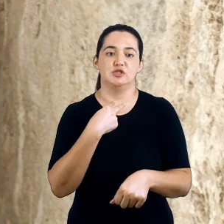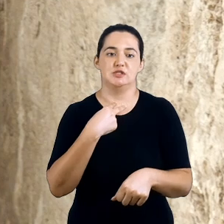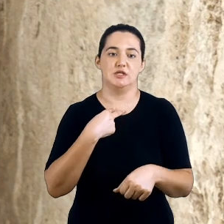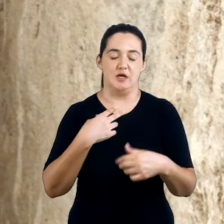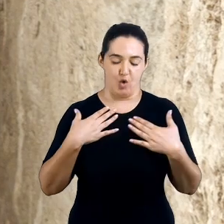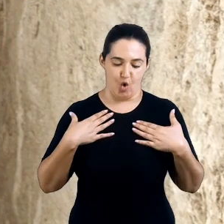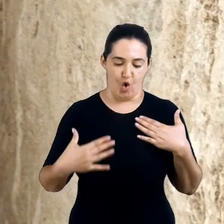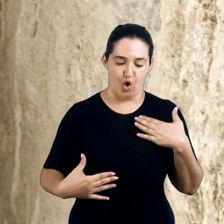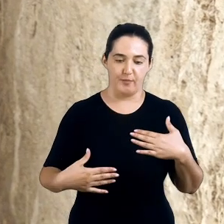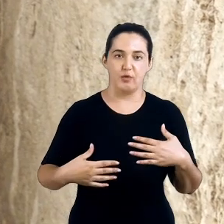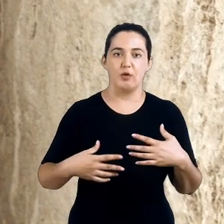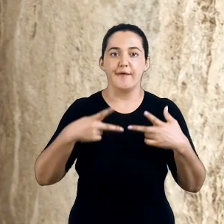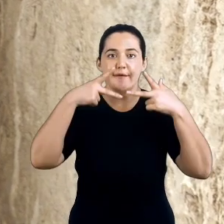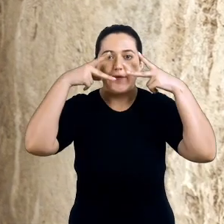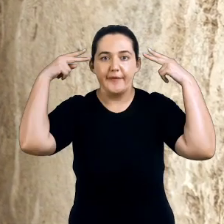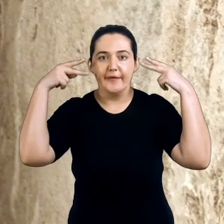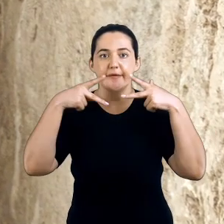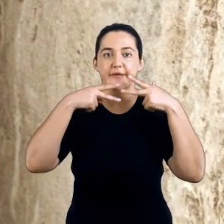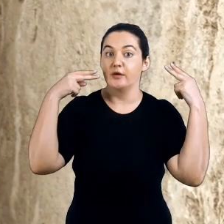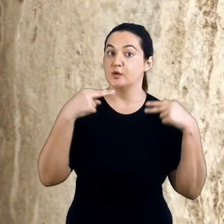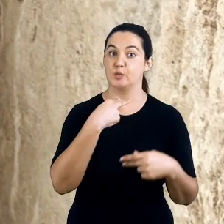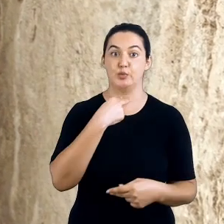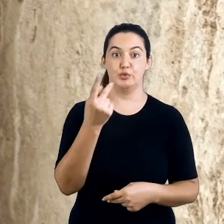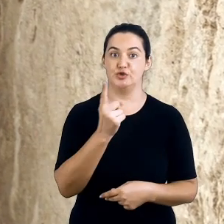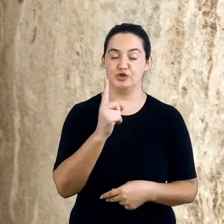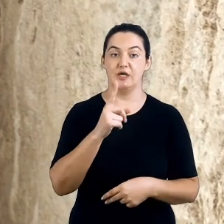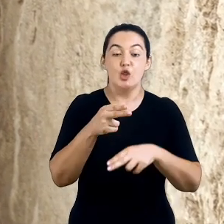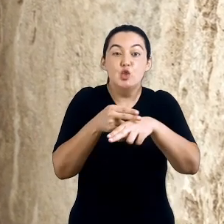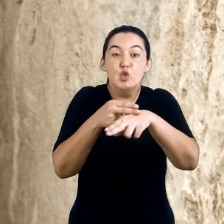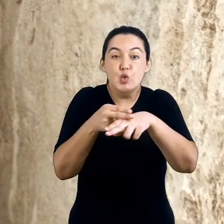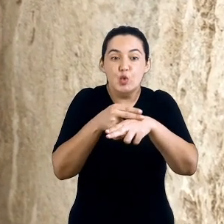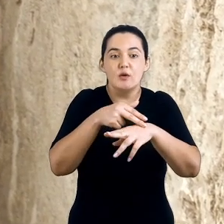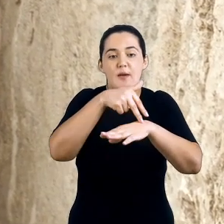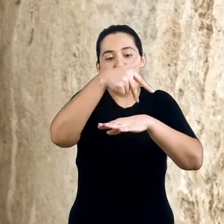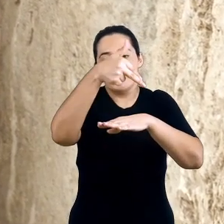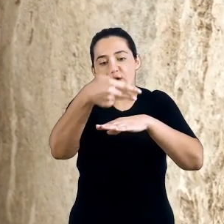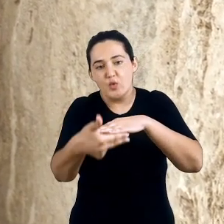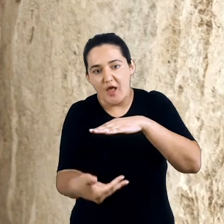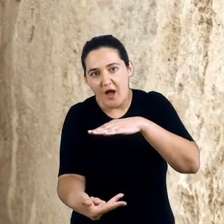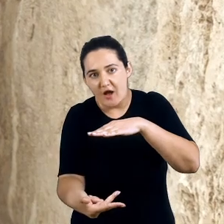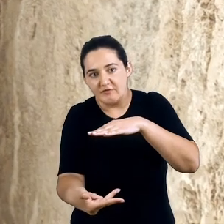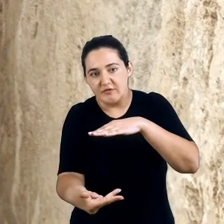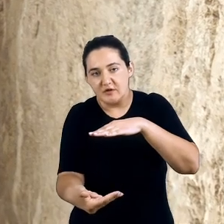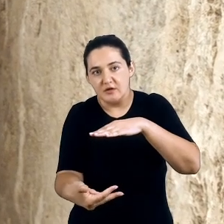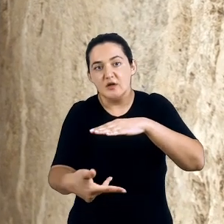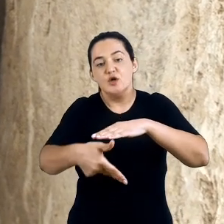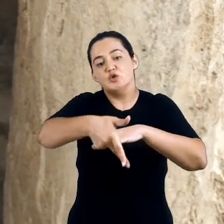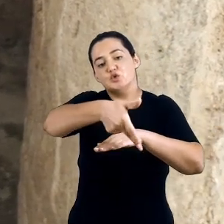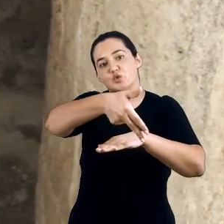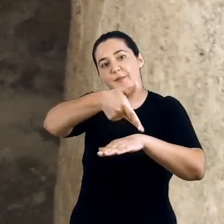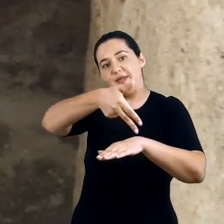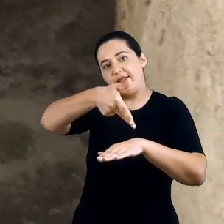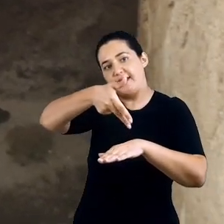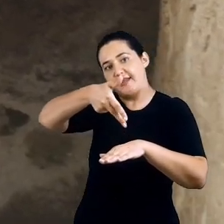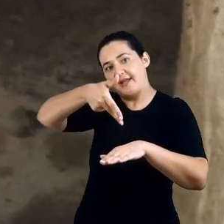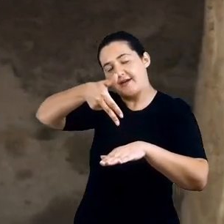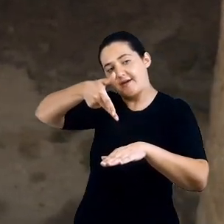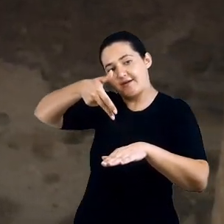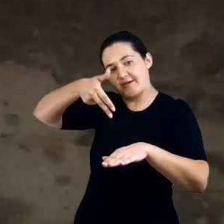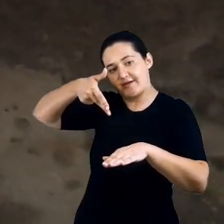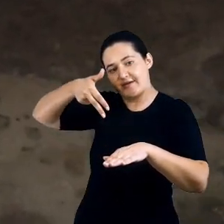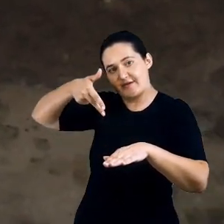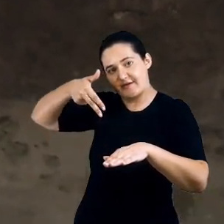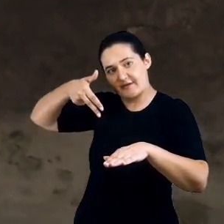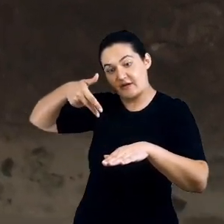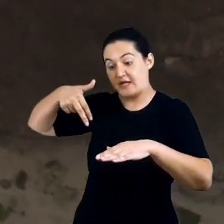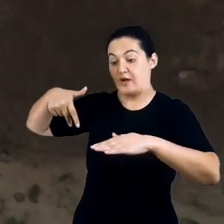poderia separar o seu corpo da água. Depois que ele mergulhava até o topo, ele subia por essas outras escadas